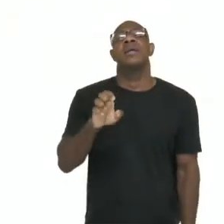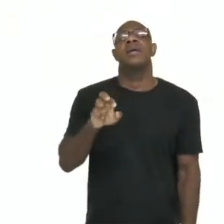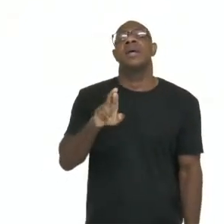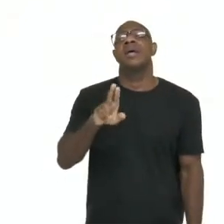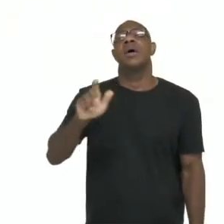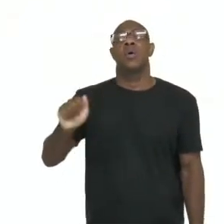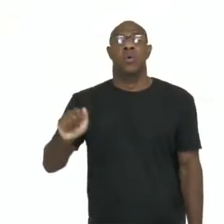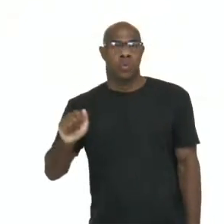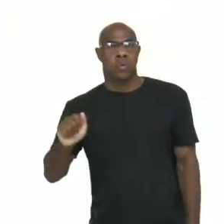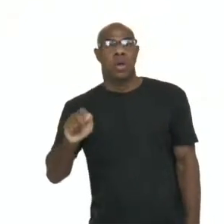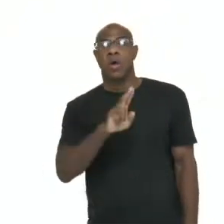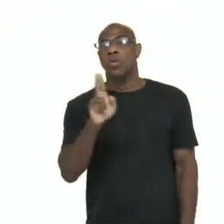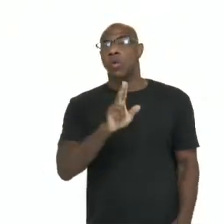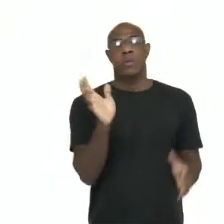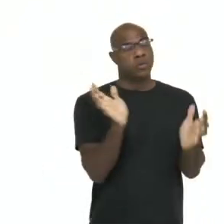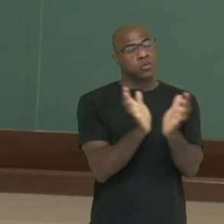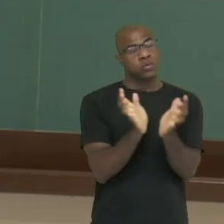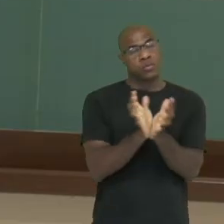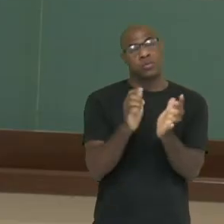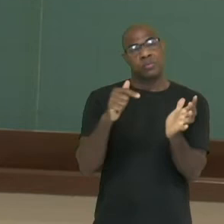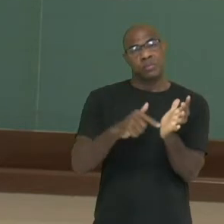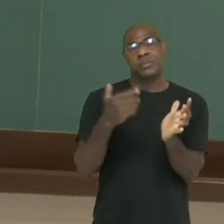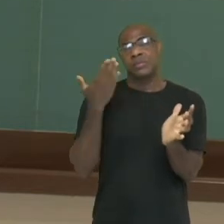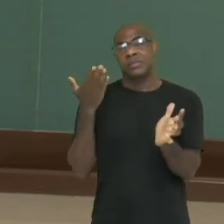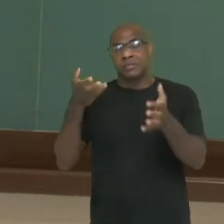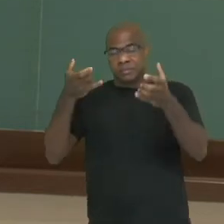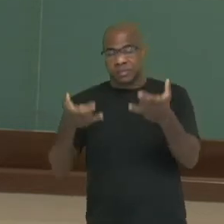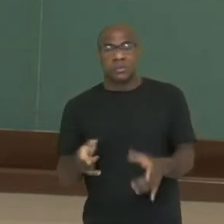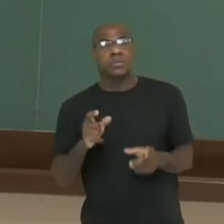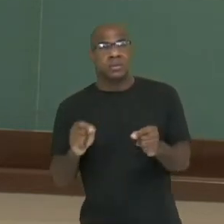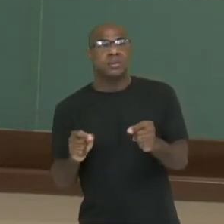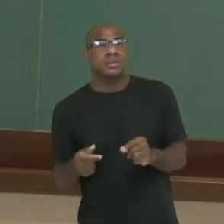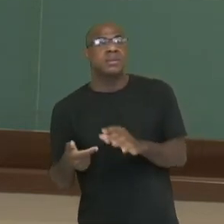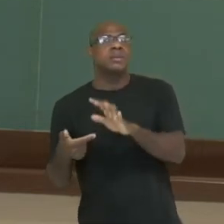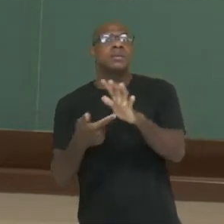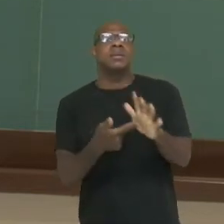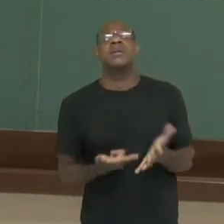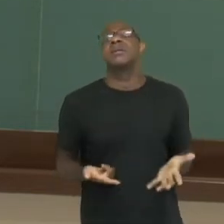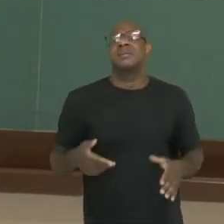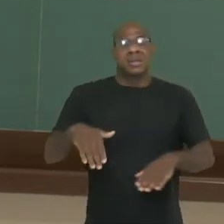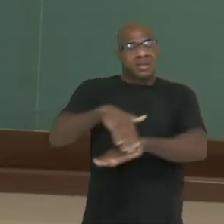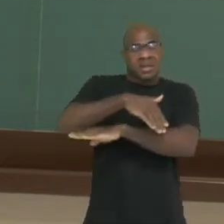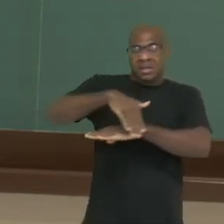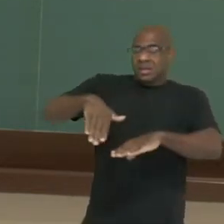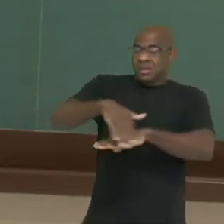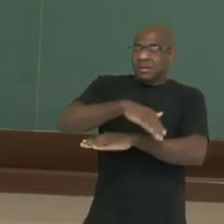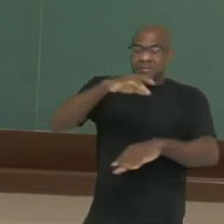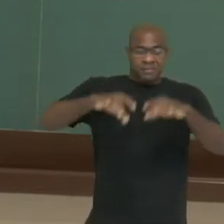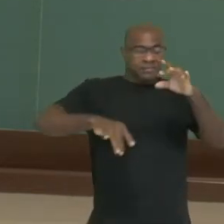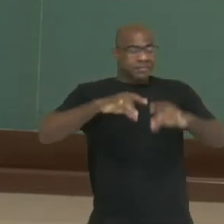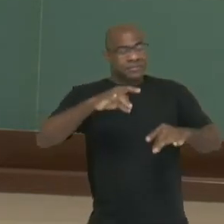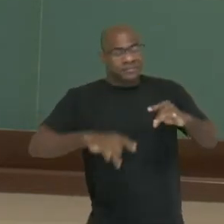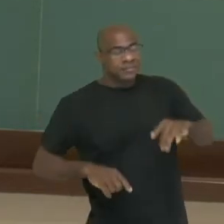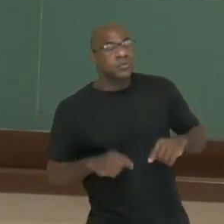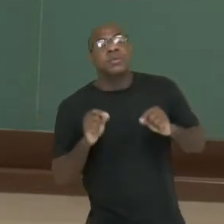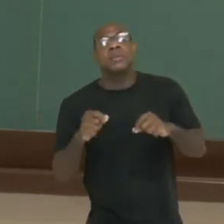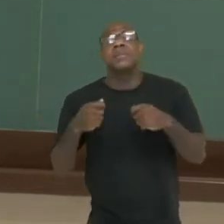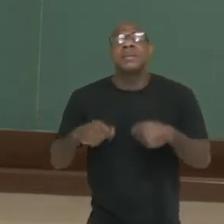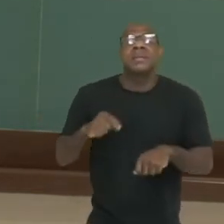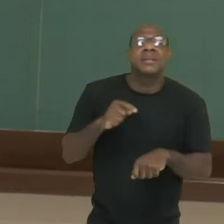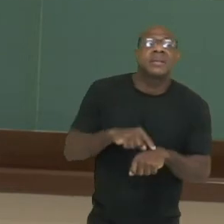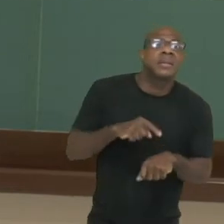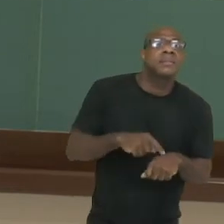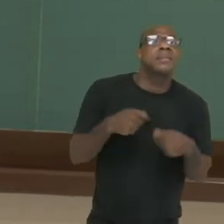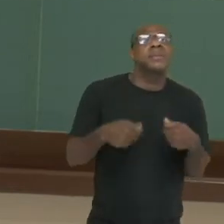a gente vai conhecer um pouquinho, eles trabalham essa questão do quê? Da arte ali de rua, da questão, tem técnicas de circo, tem a questão